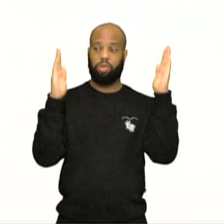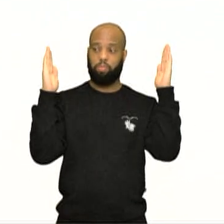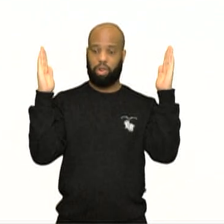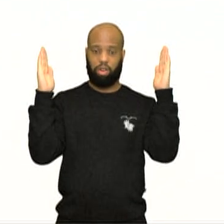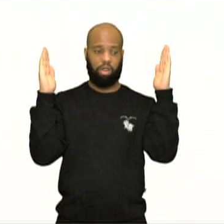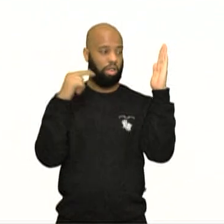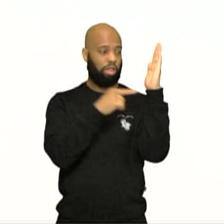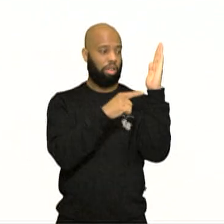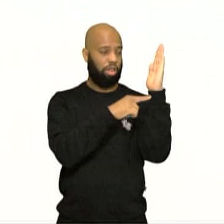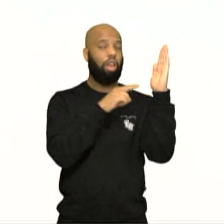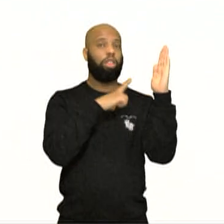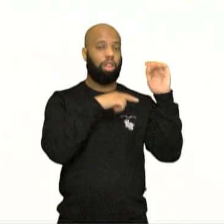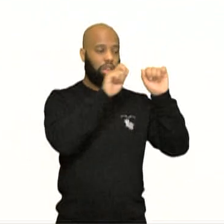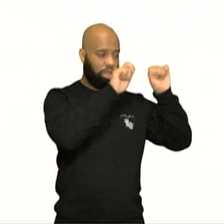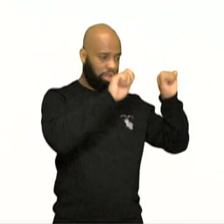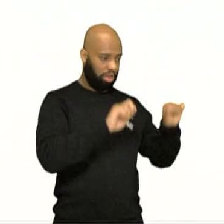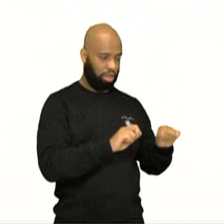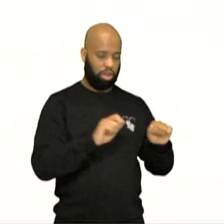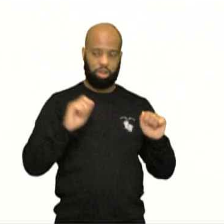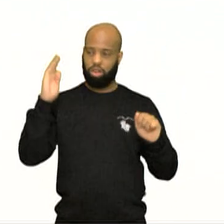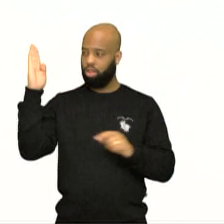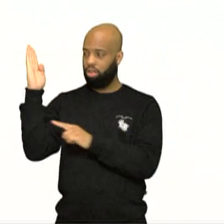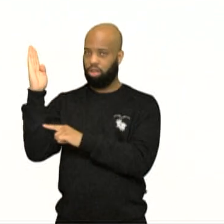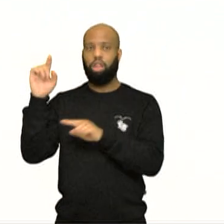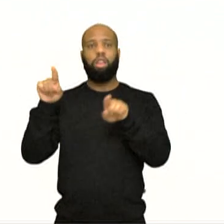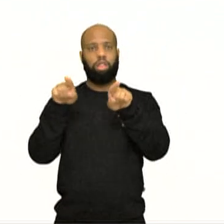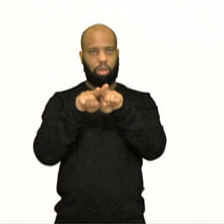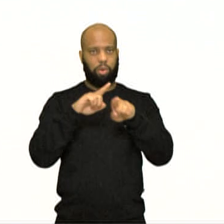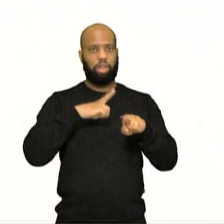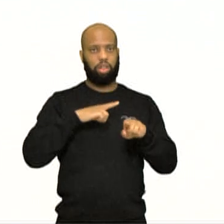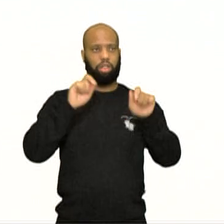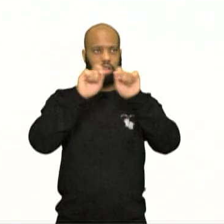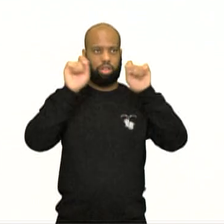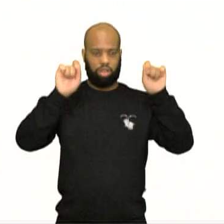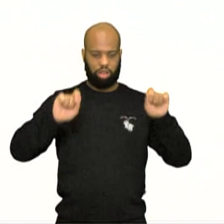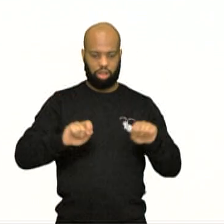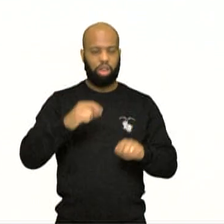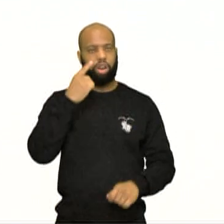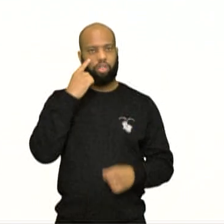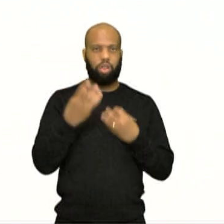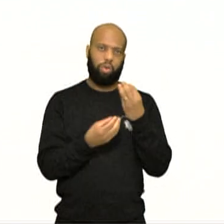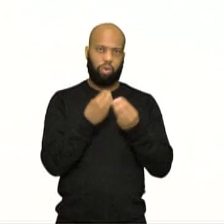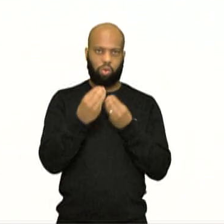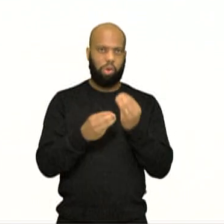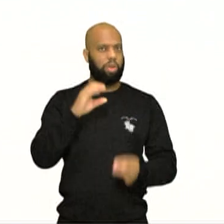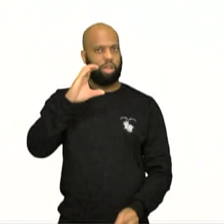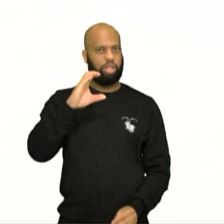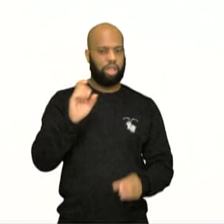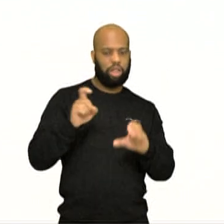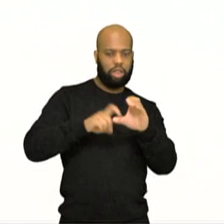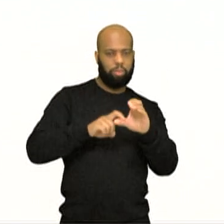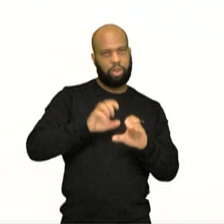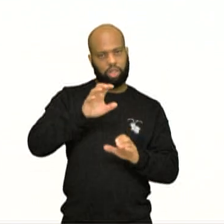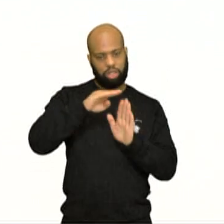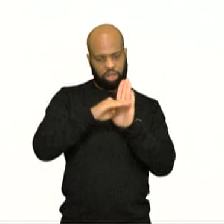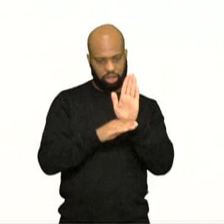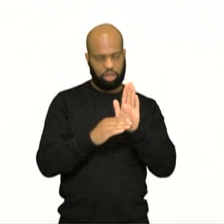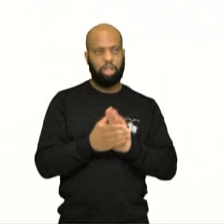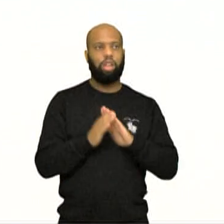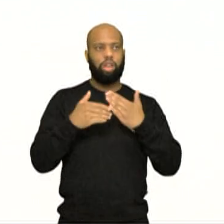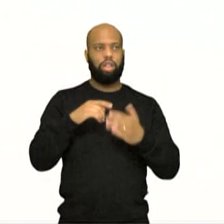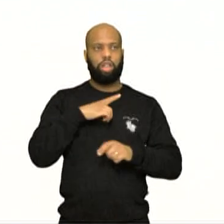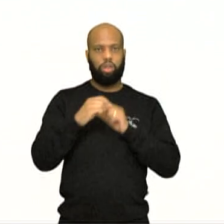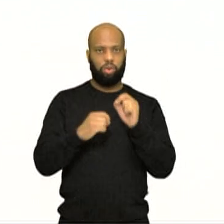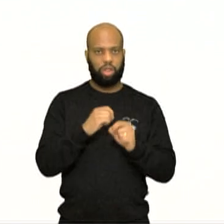aqui a gente tem a área das placas e vamos ver como é que a capacitância depende de cada uma dessas propriedades. No caso, as